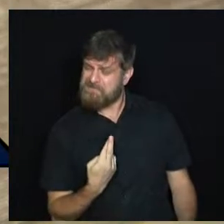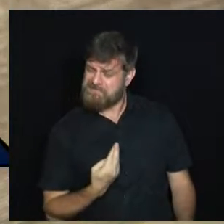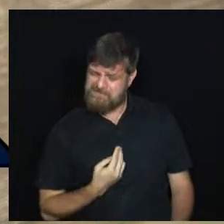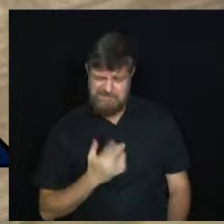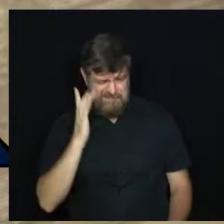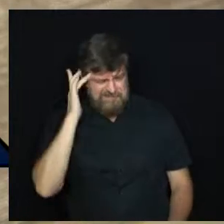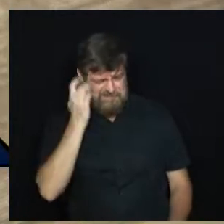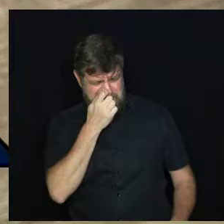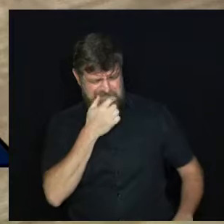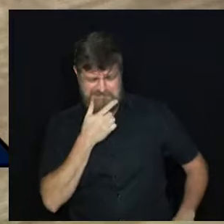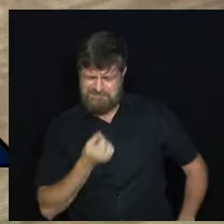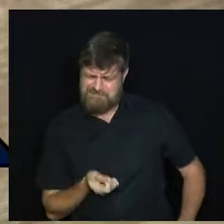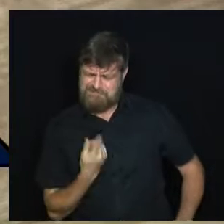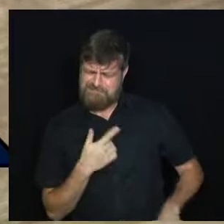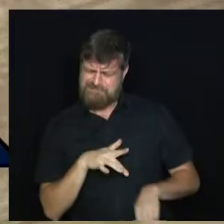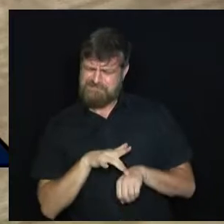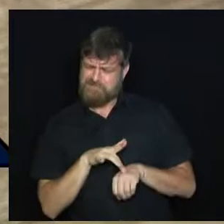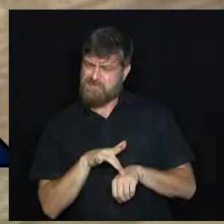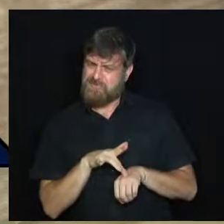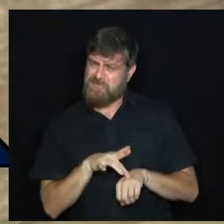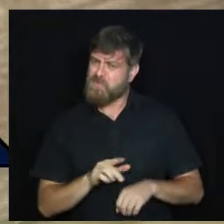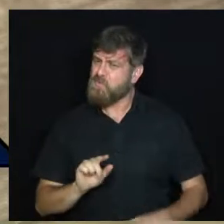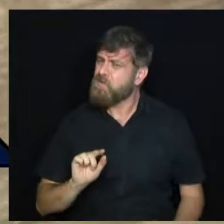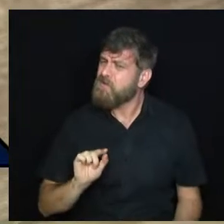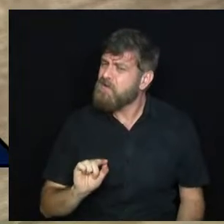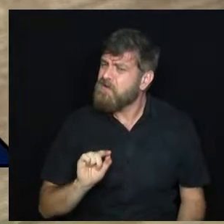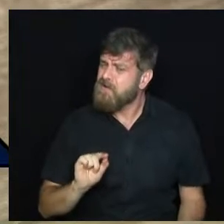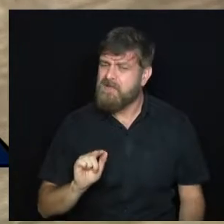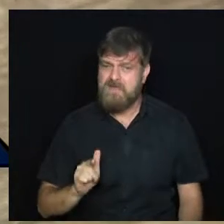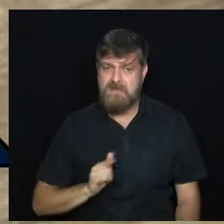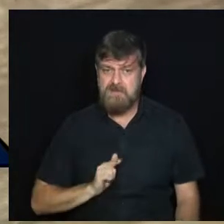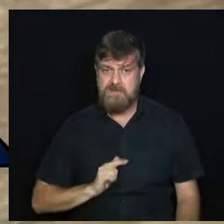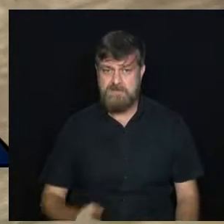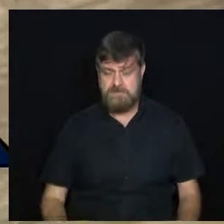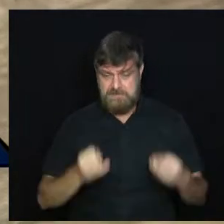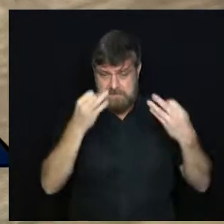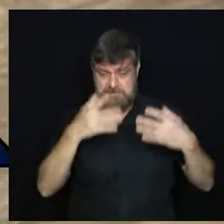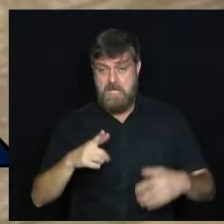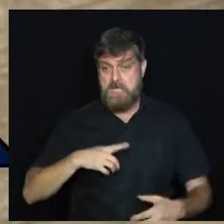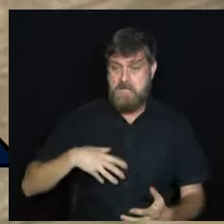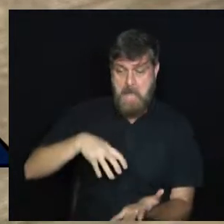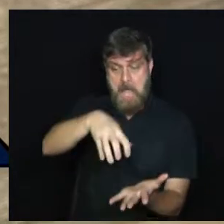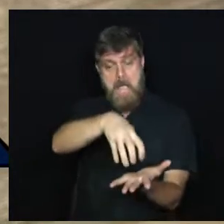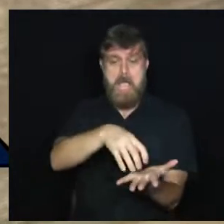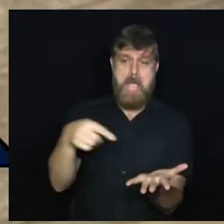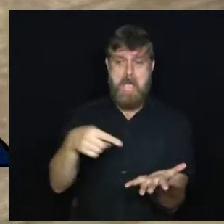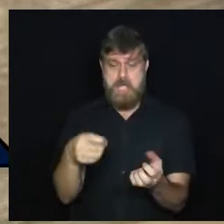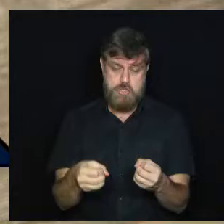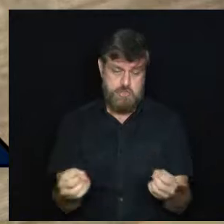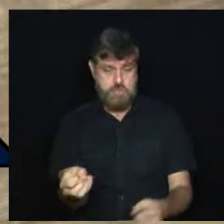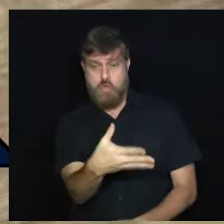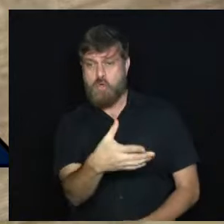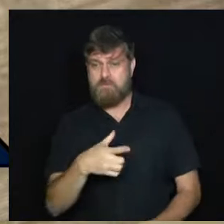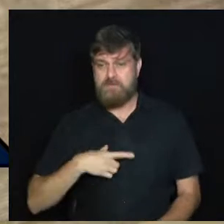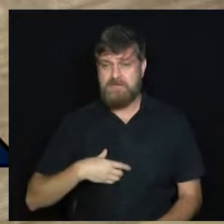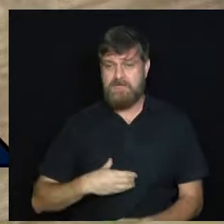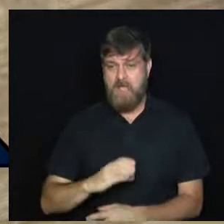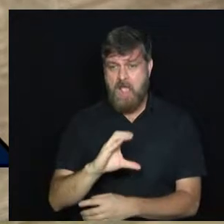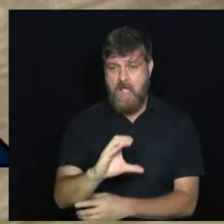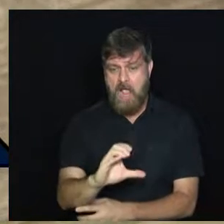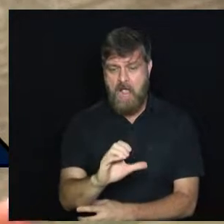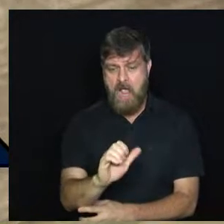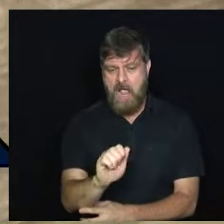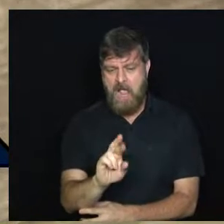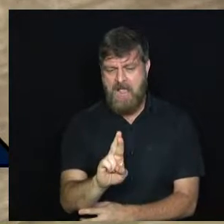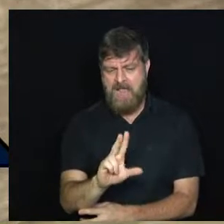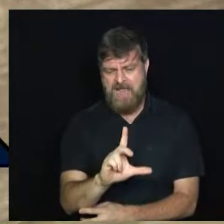achei muito suspeita, muito esquisita, que foi falar que houve a inauguração de outros equipamentos, como por exemplo a UPA do Carlos Lourenço.